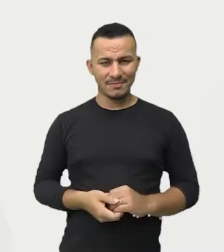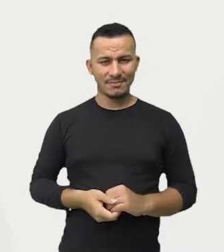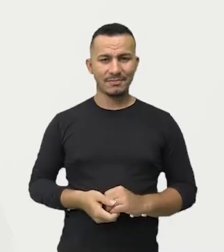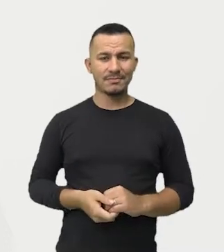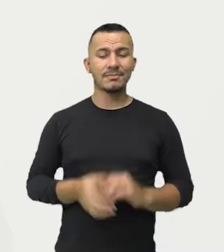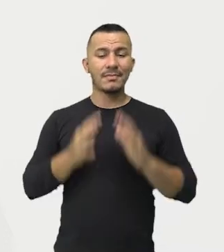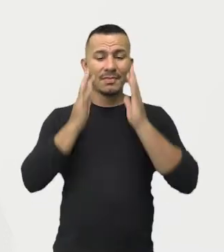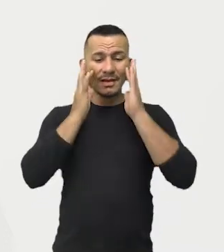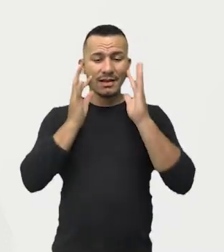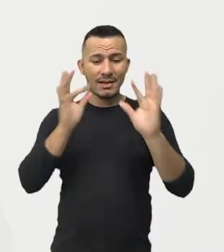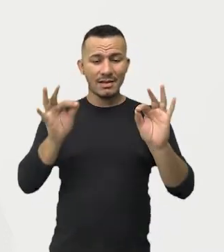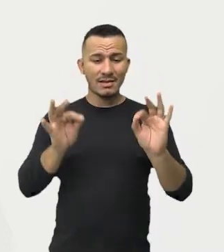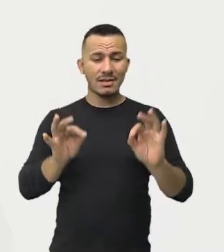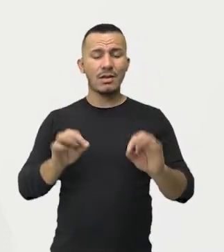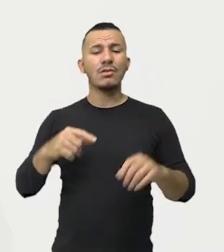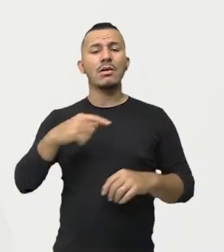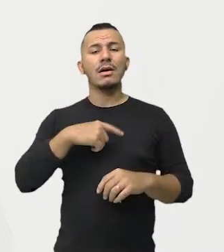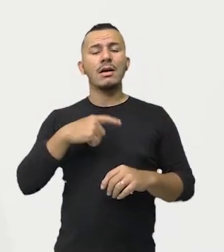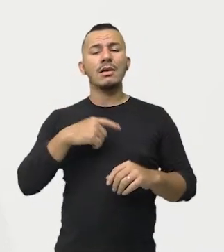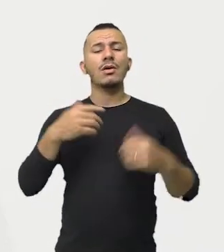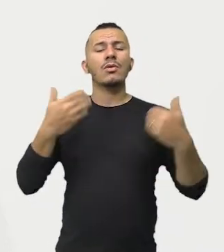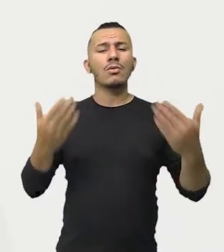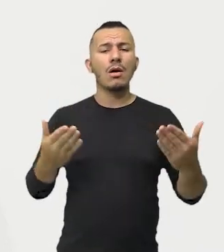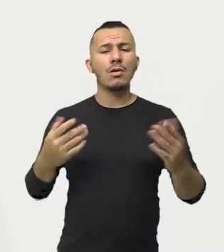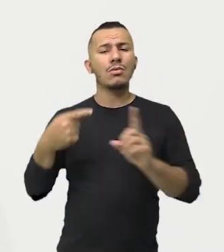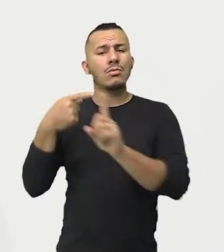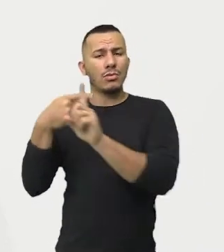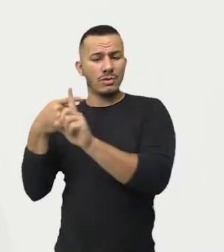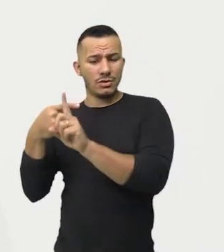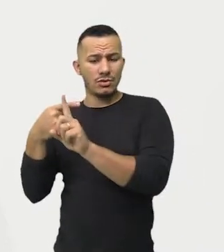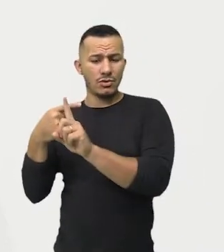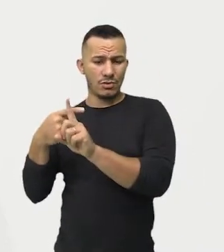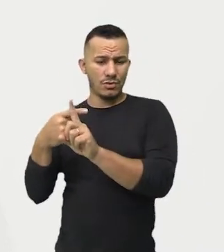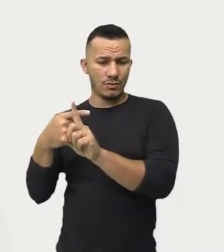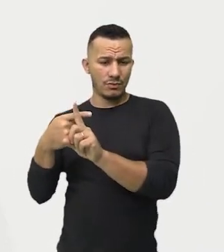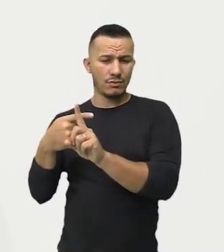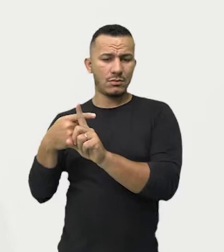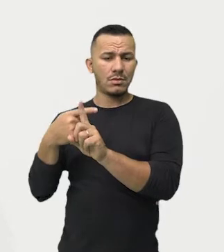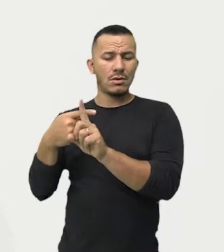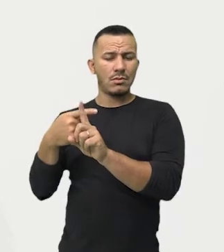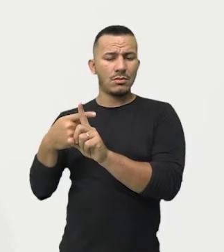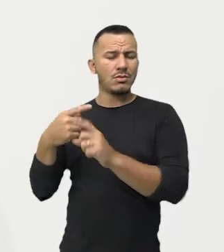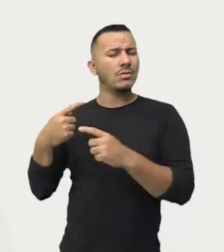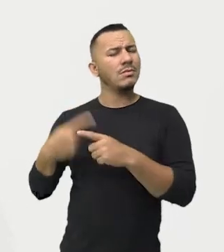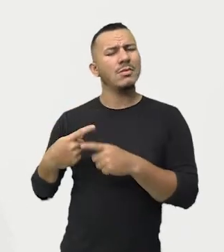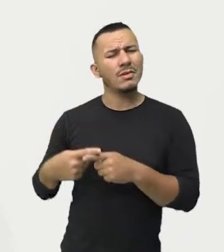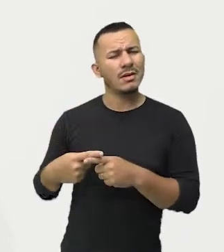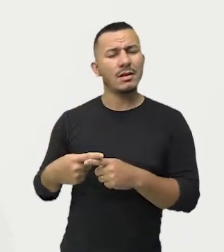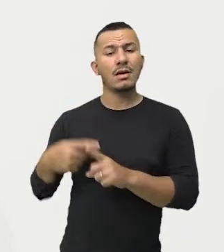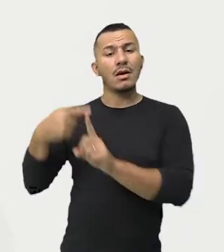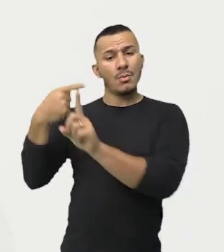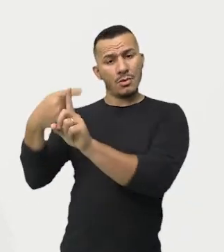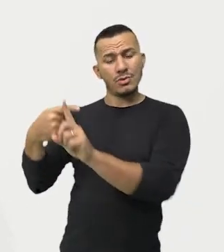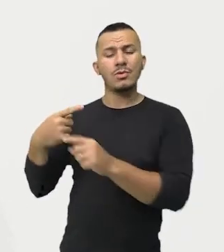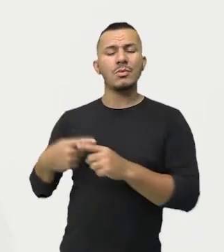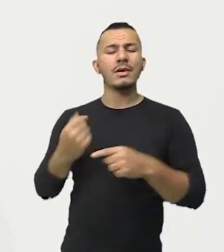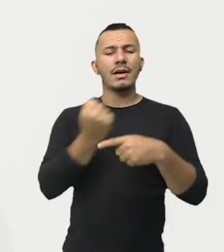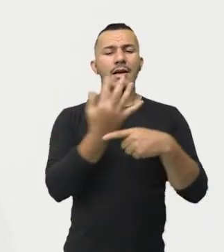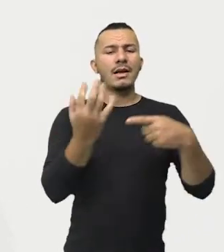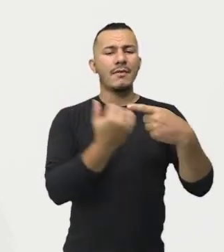pessoal, está na parte do sentido positivo, tá legal? Por quê? Porque a nossa fração ela